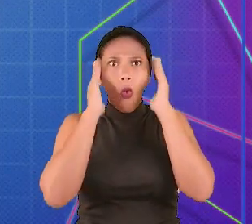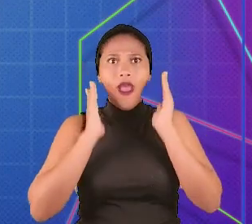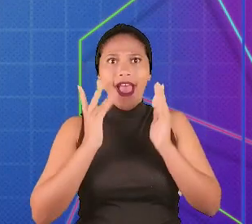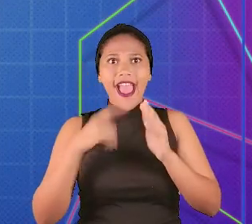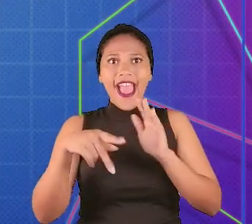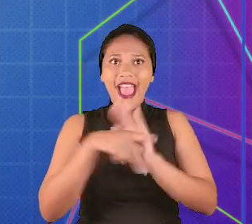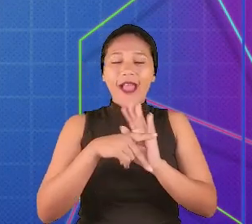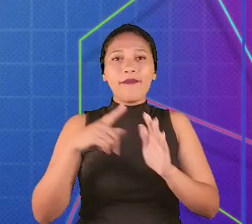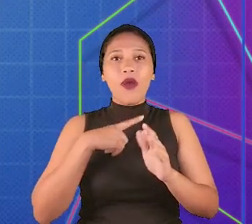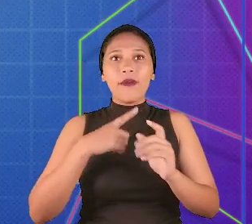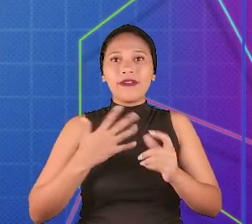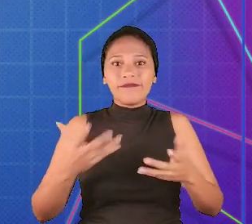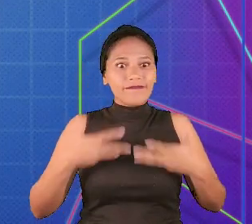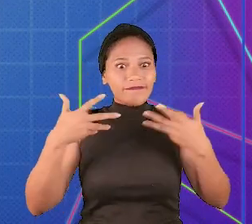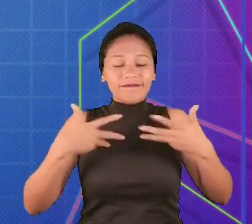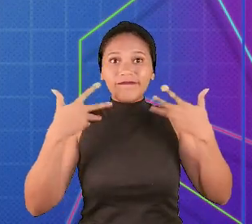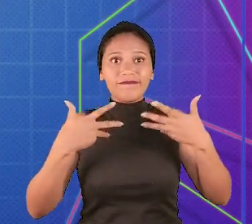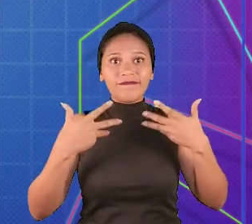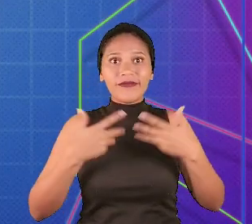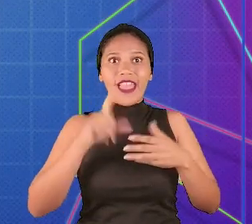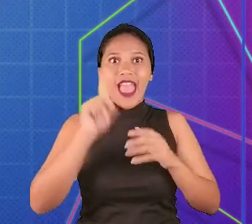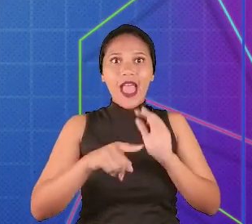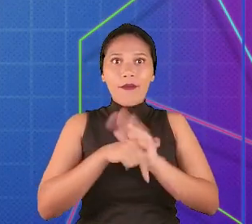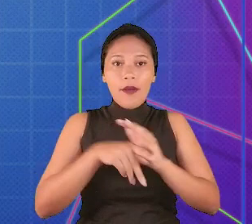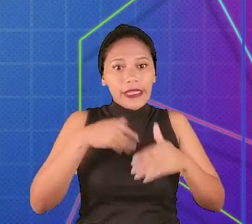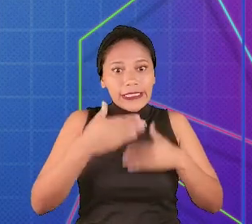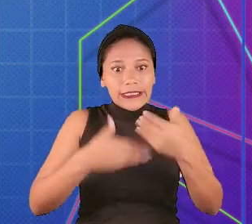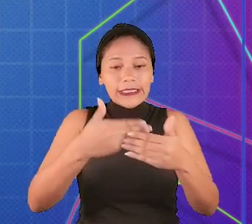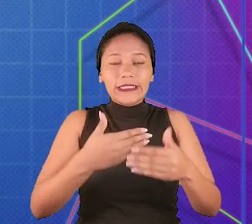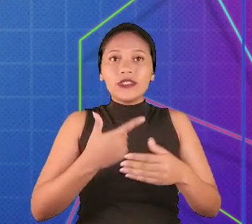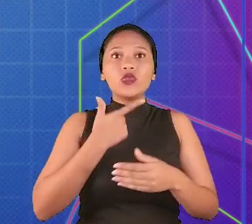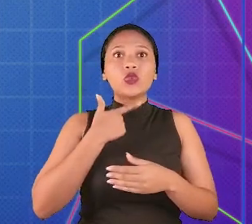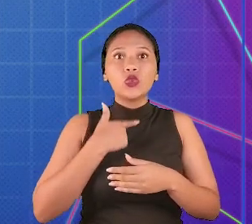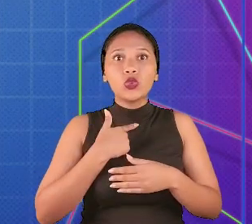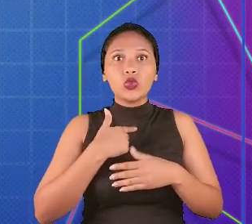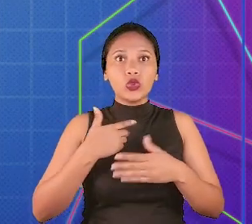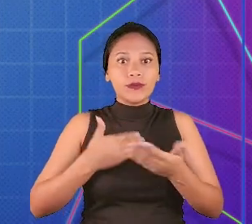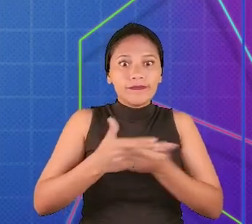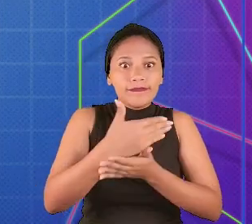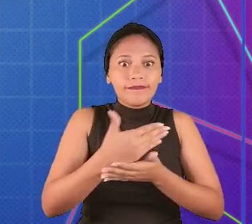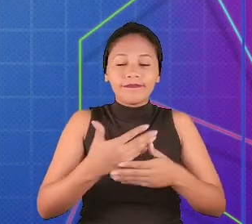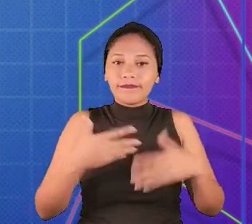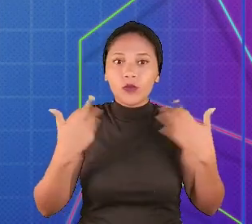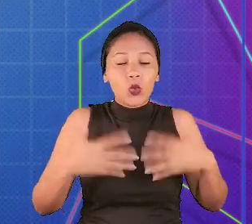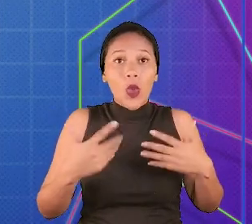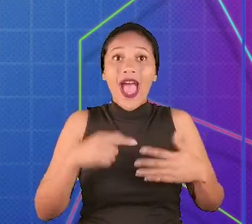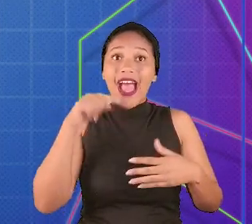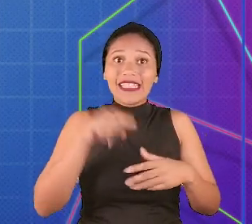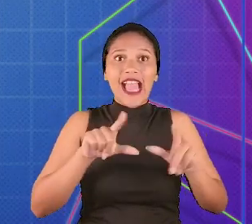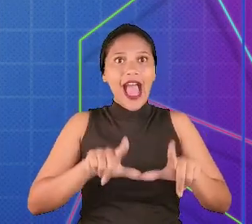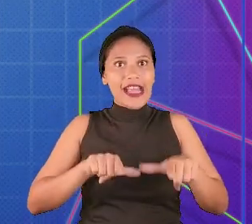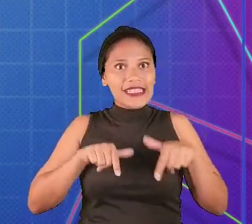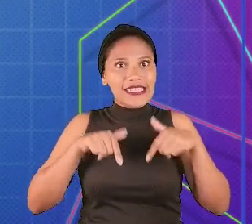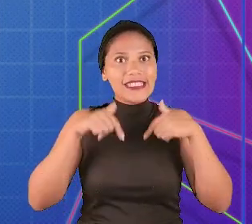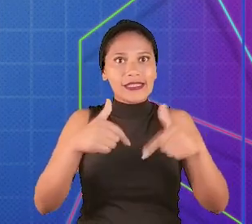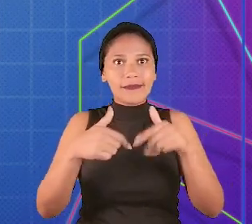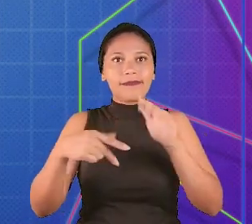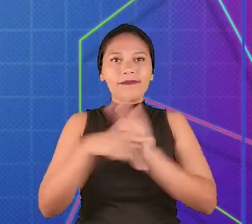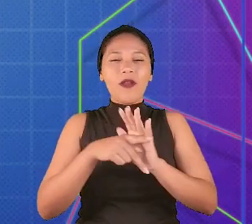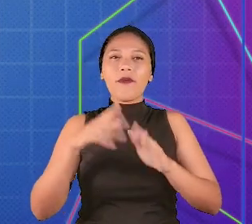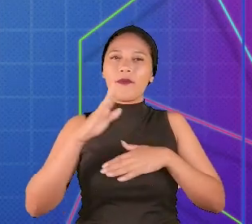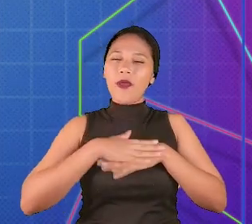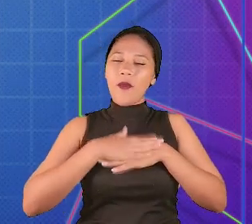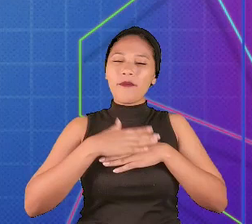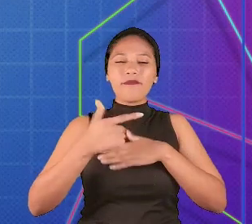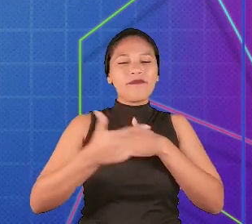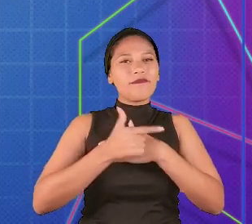chamado de incidente incitante. É o que vai dar o pontapé inicial em toda a história. A partir daí, a ação vai se desenrolando com o